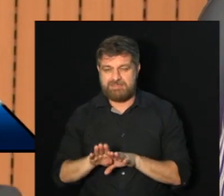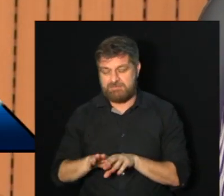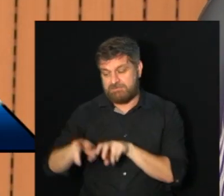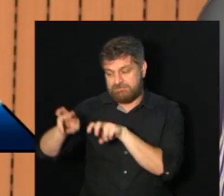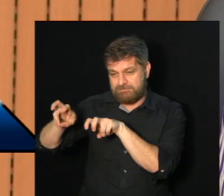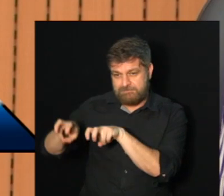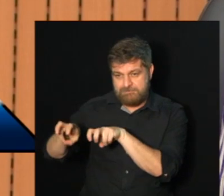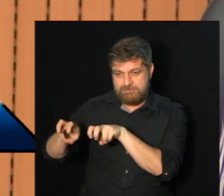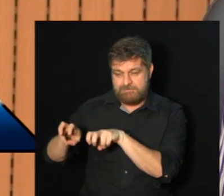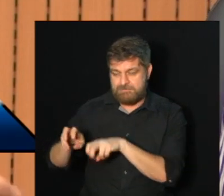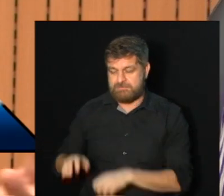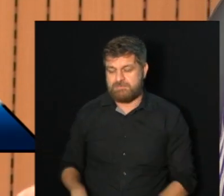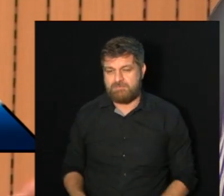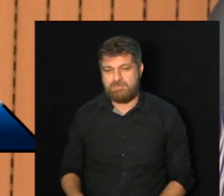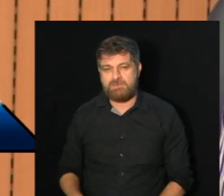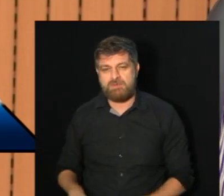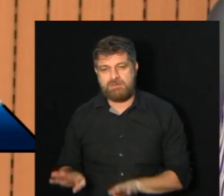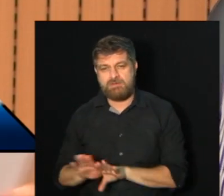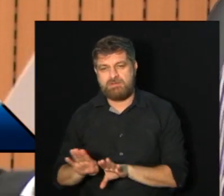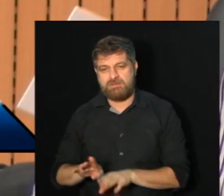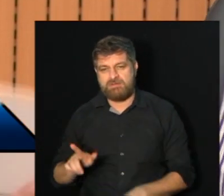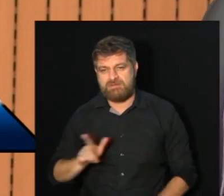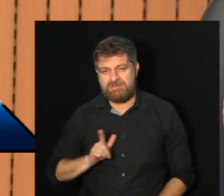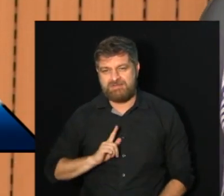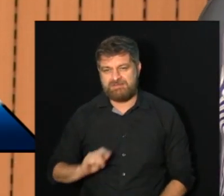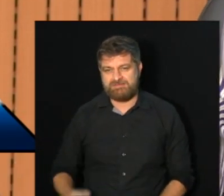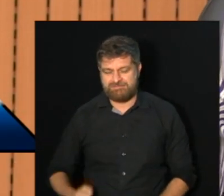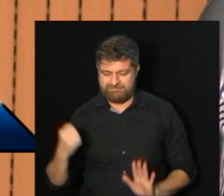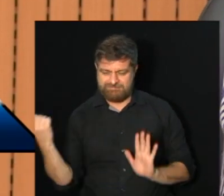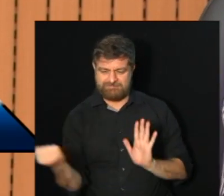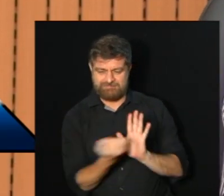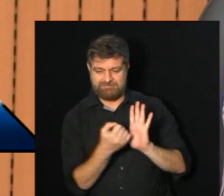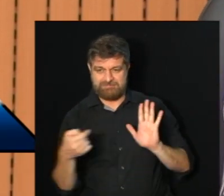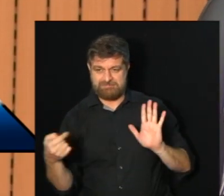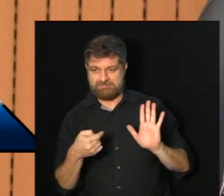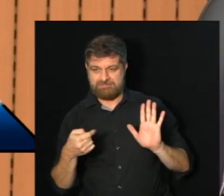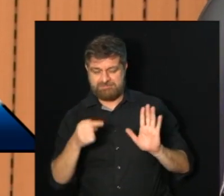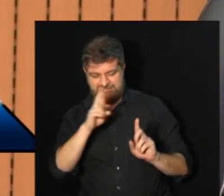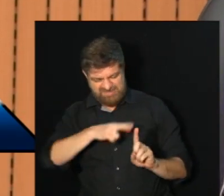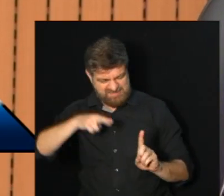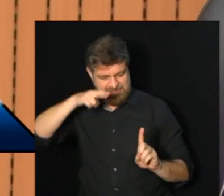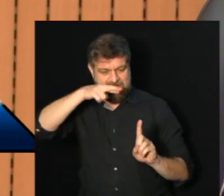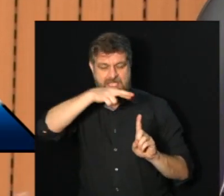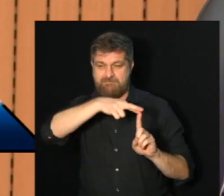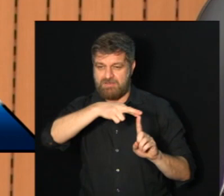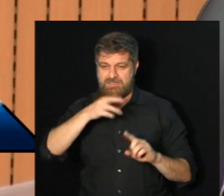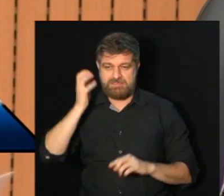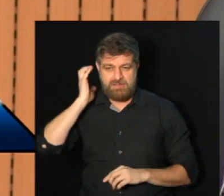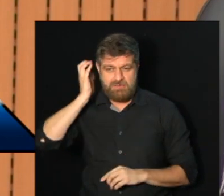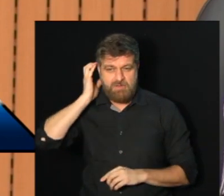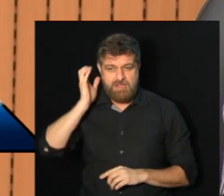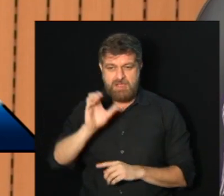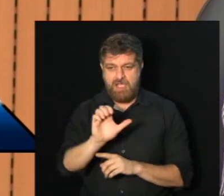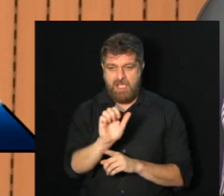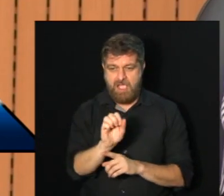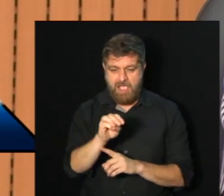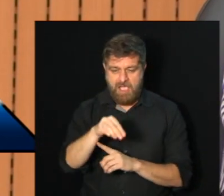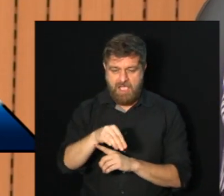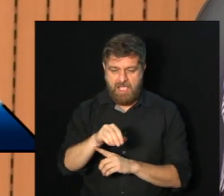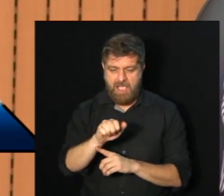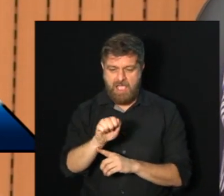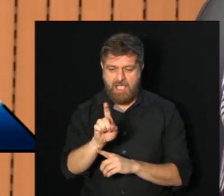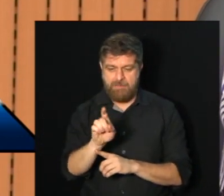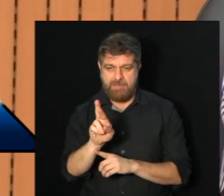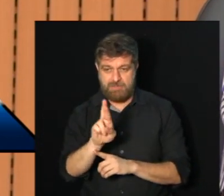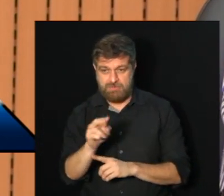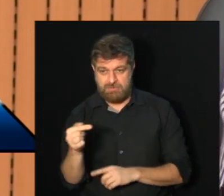esquerda, os símbolos do radioamadorismo de Campinas. Aqui ao meu lado,